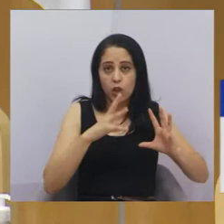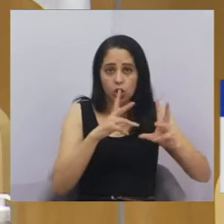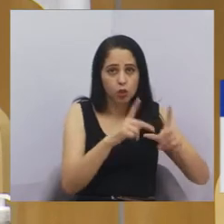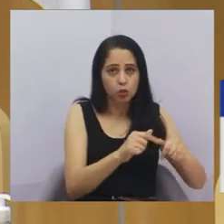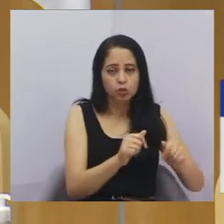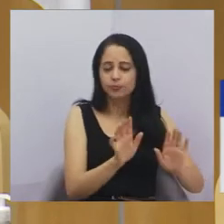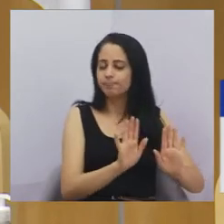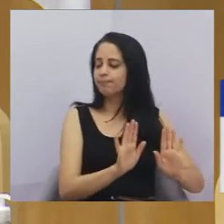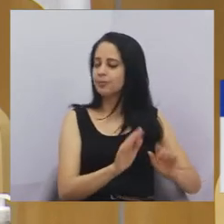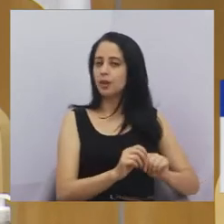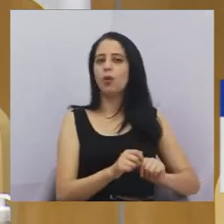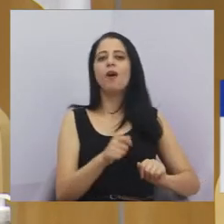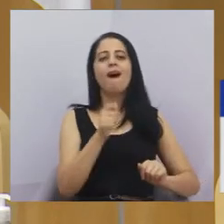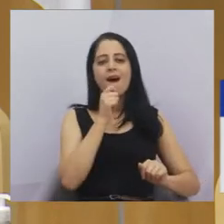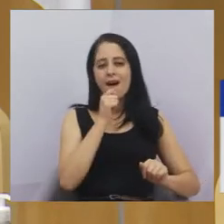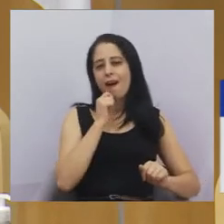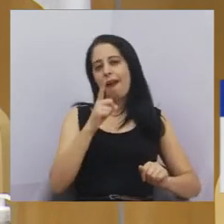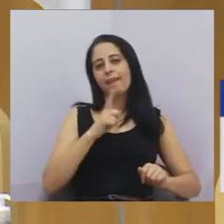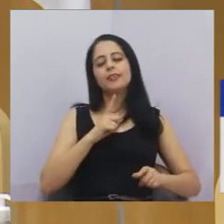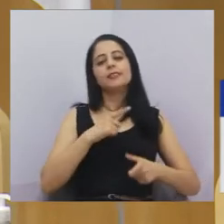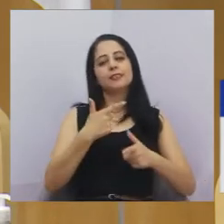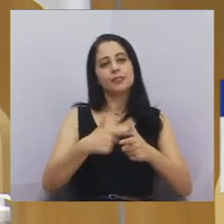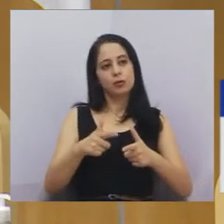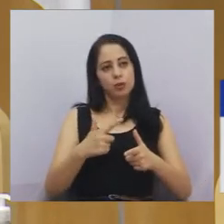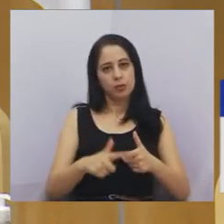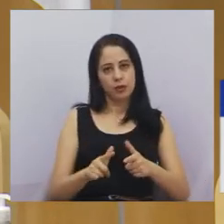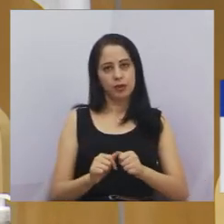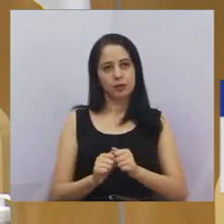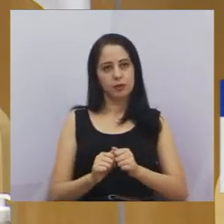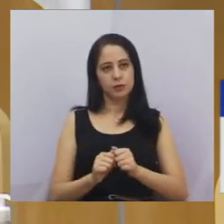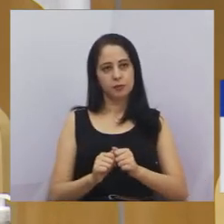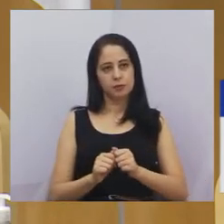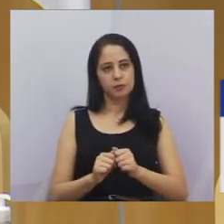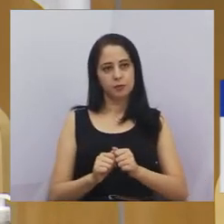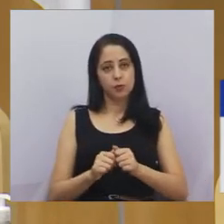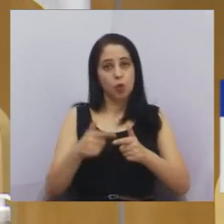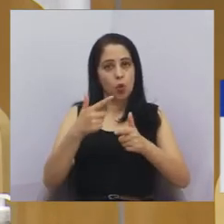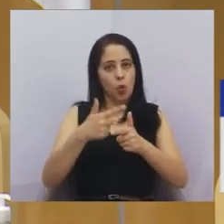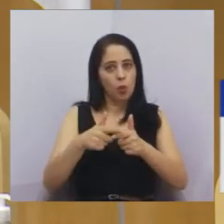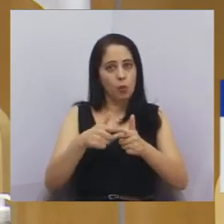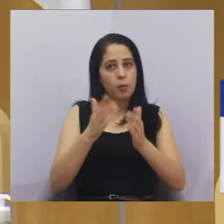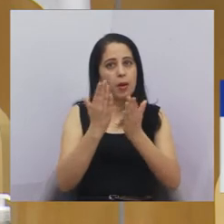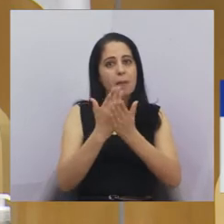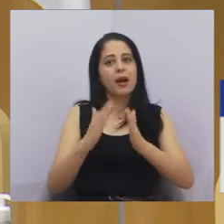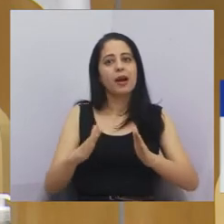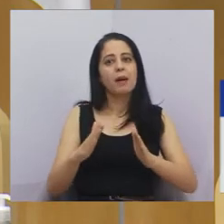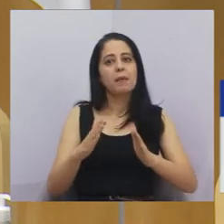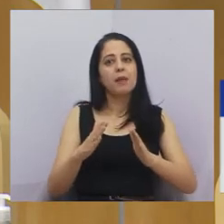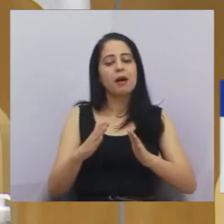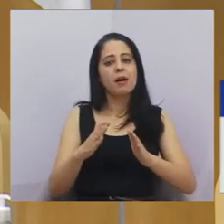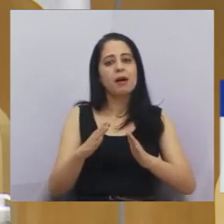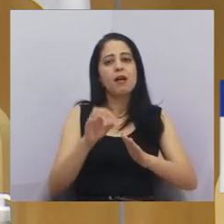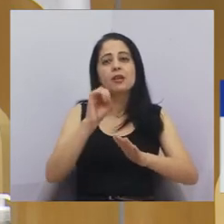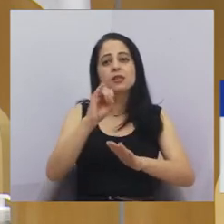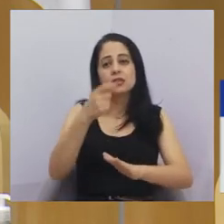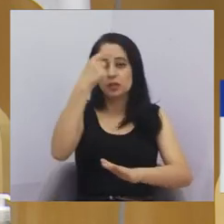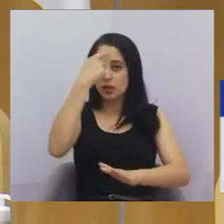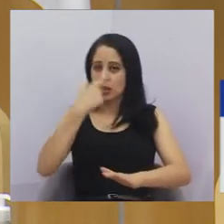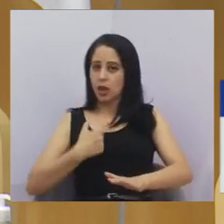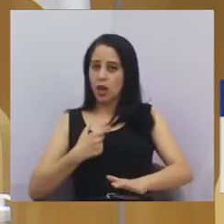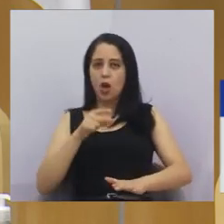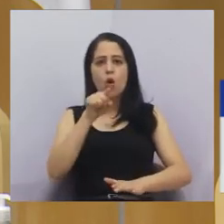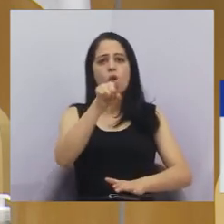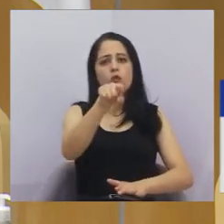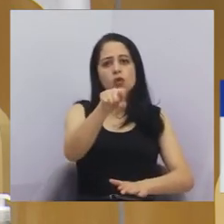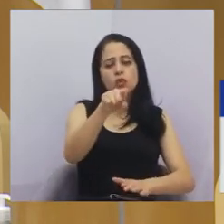vai resolver a hora que eu e cada um daqui, e as pessoas que estão nos acompanhando, quem está nas